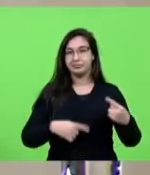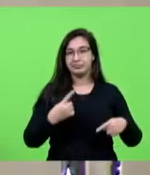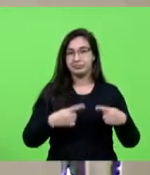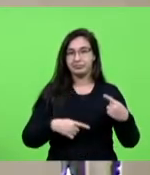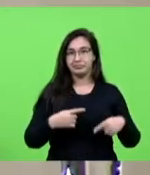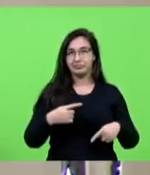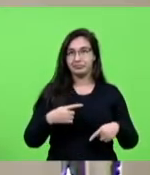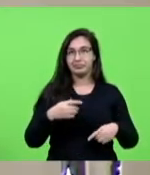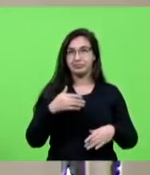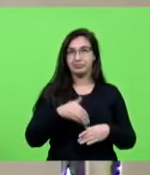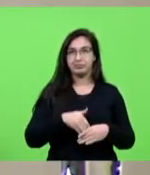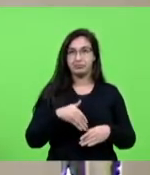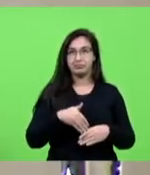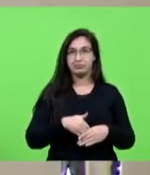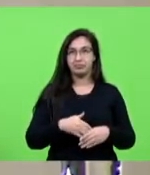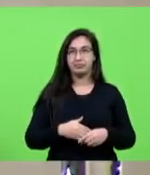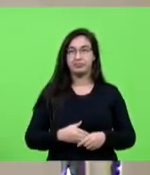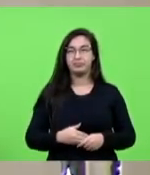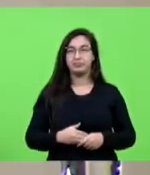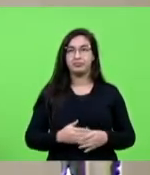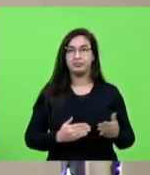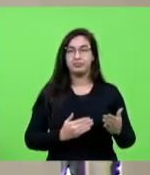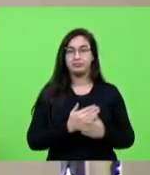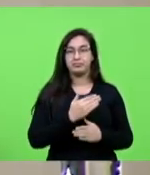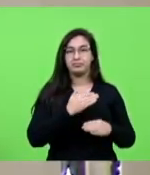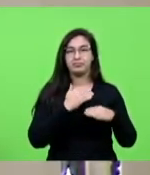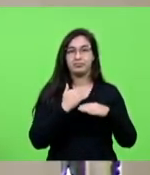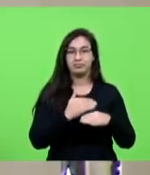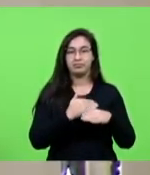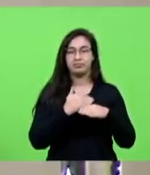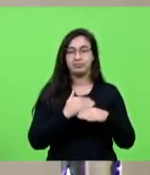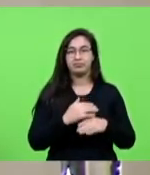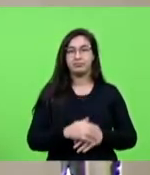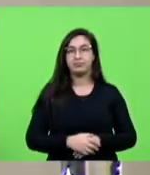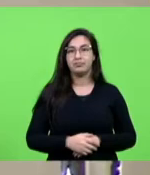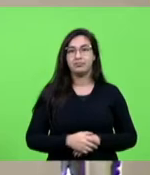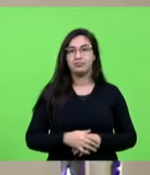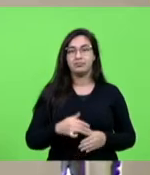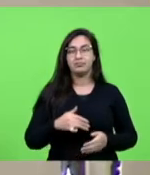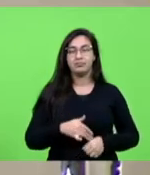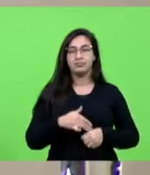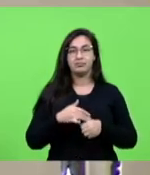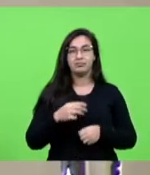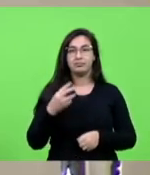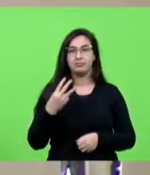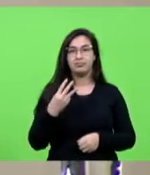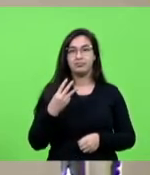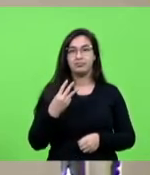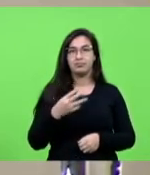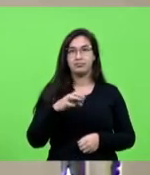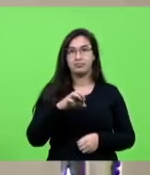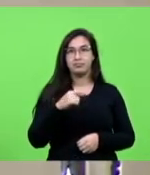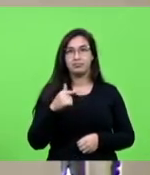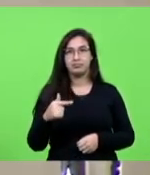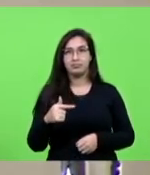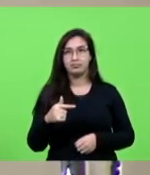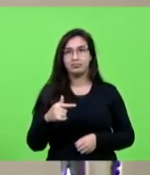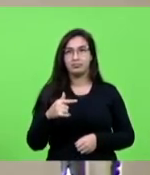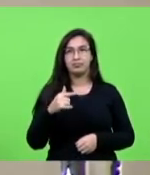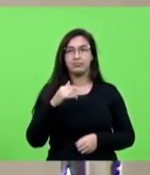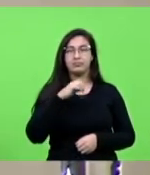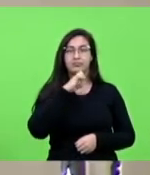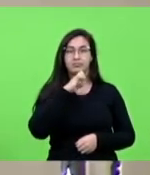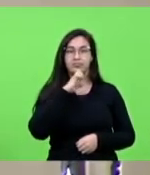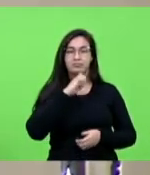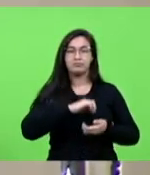votação. Deputados que aprovam, permaneçam como se encontram. Aprovado por unanimidade. Moção 397, autor deputado Felipe Estevão,